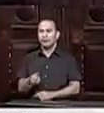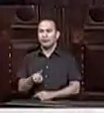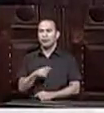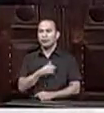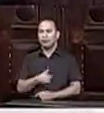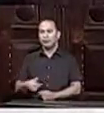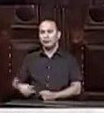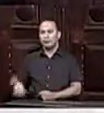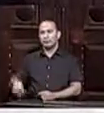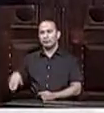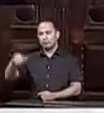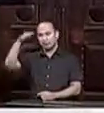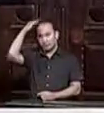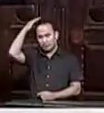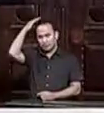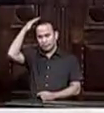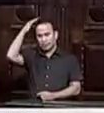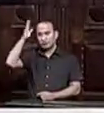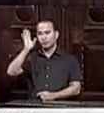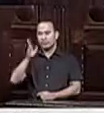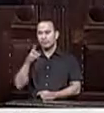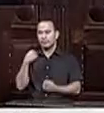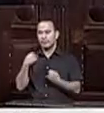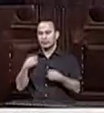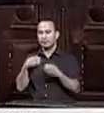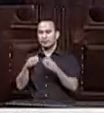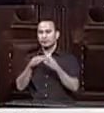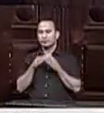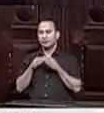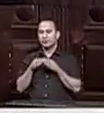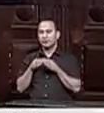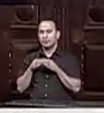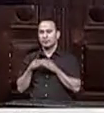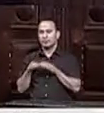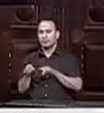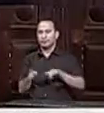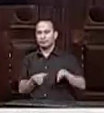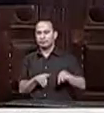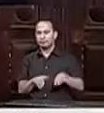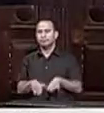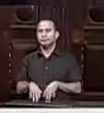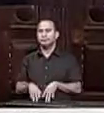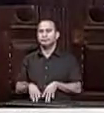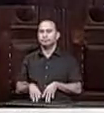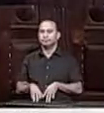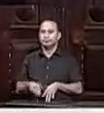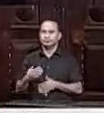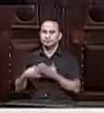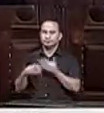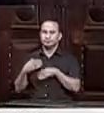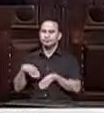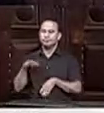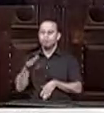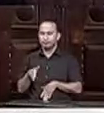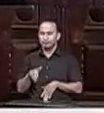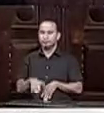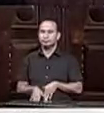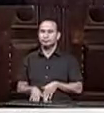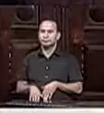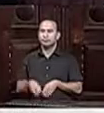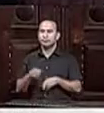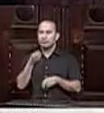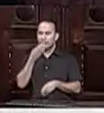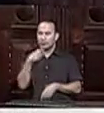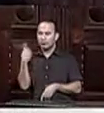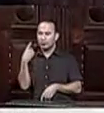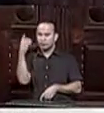governo Temer, que já devia ter pedido renúncia há muito tempo para bem do nosso